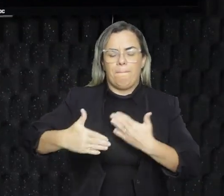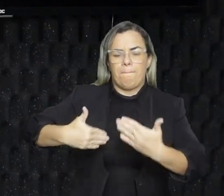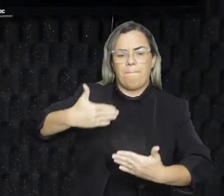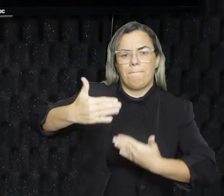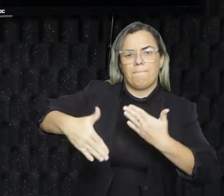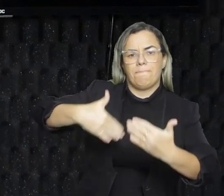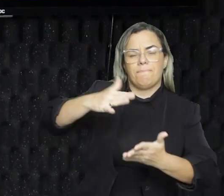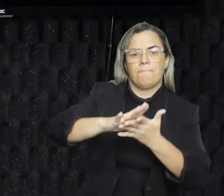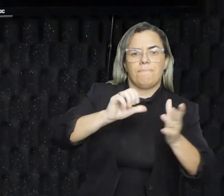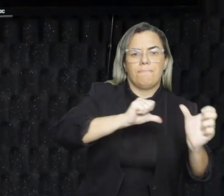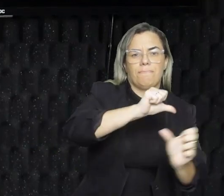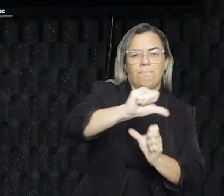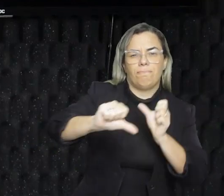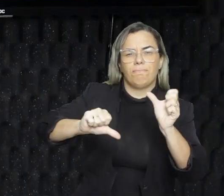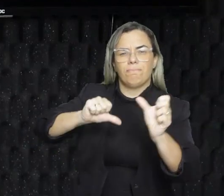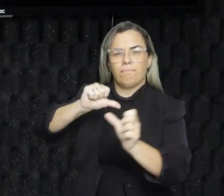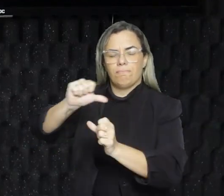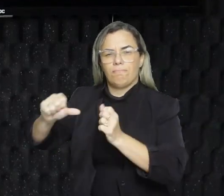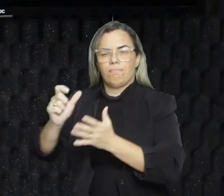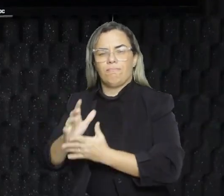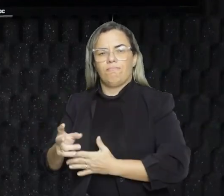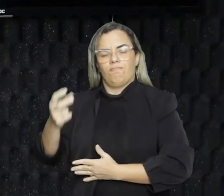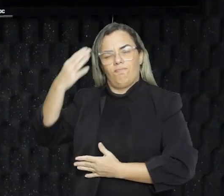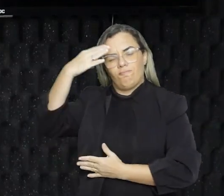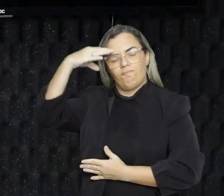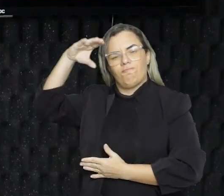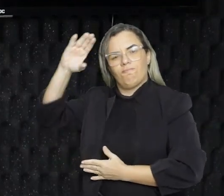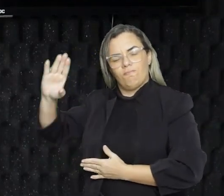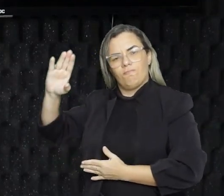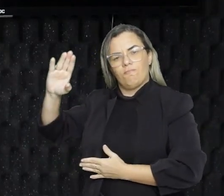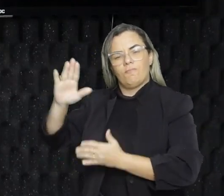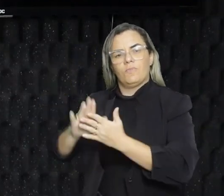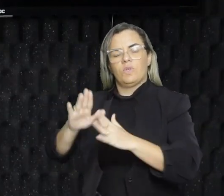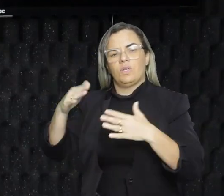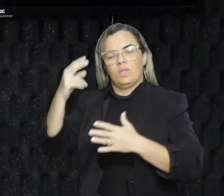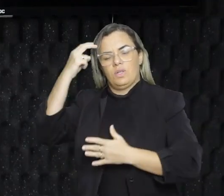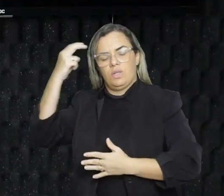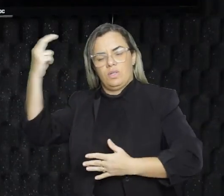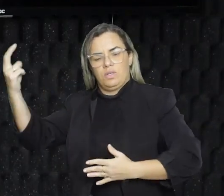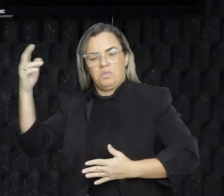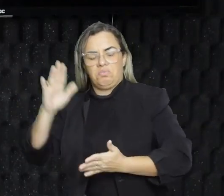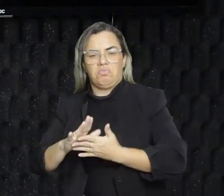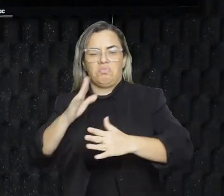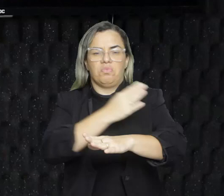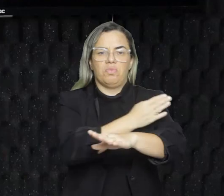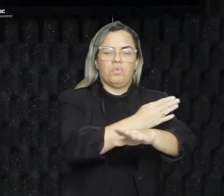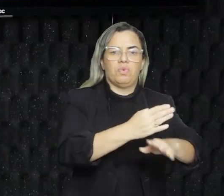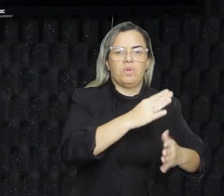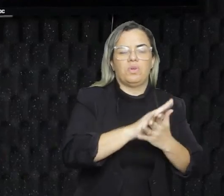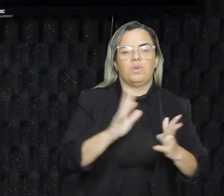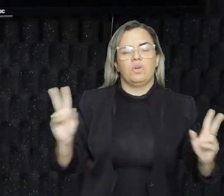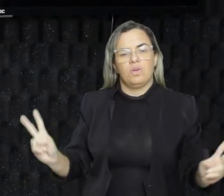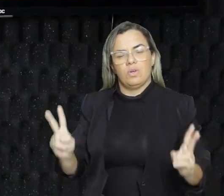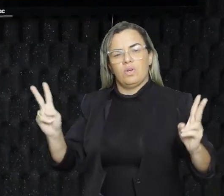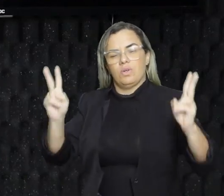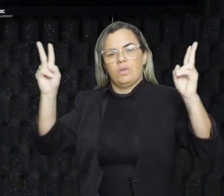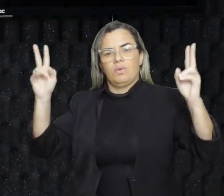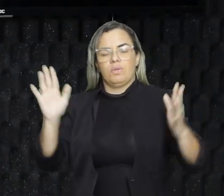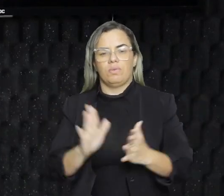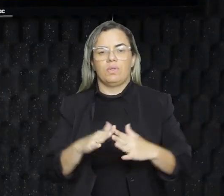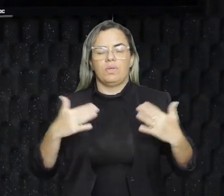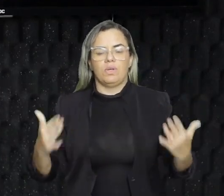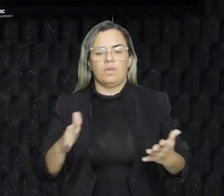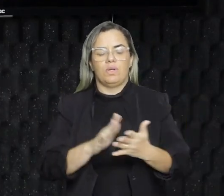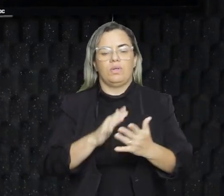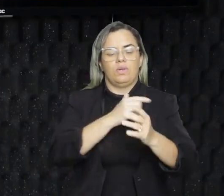de mudanças mentais, culturais, mudanças nos hábitos, nos valores, nos